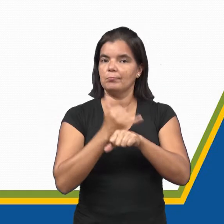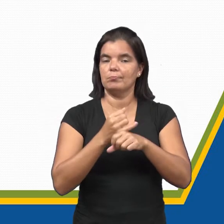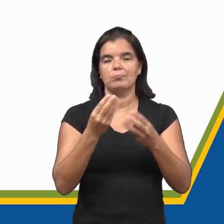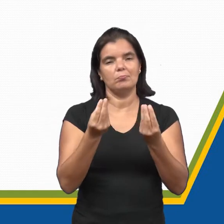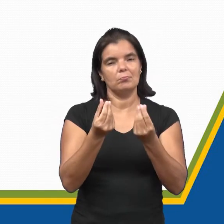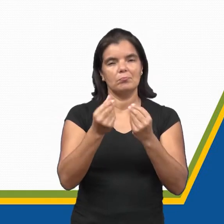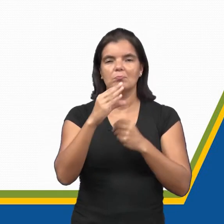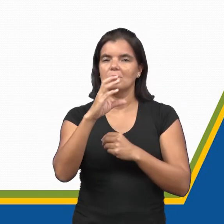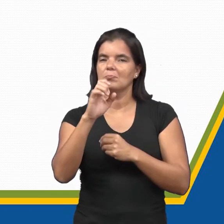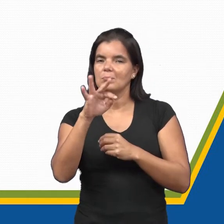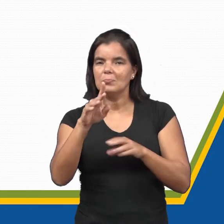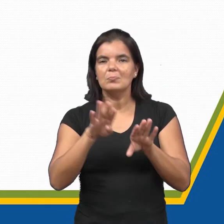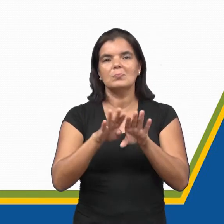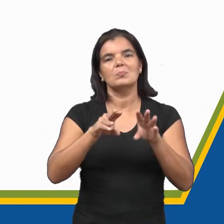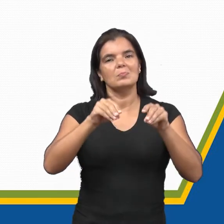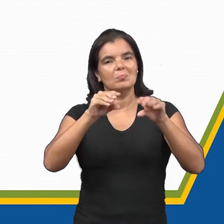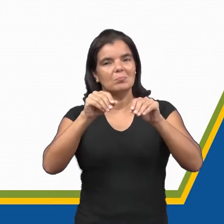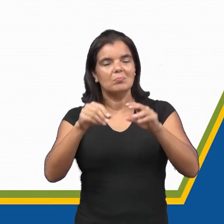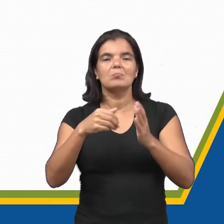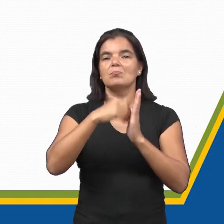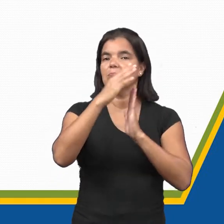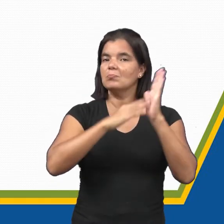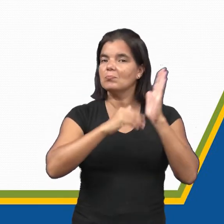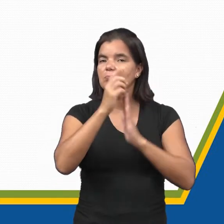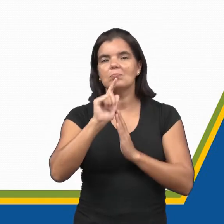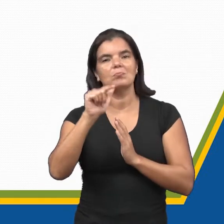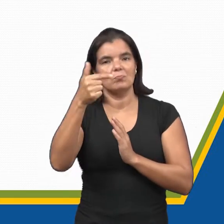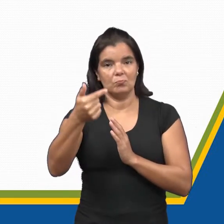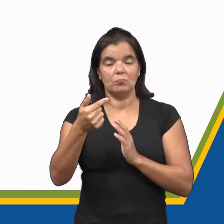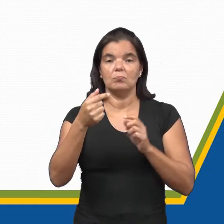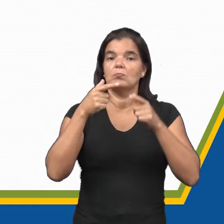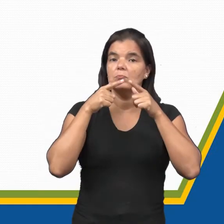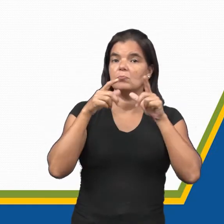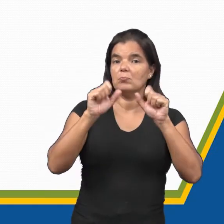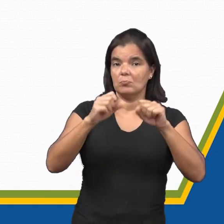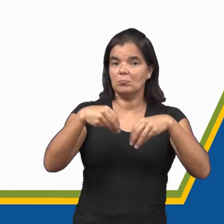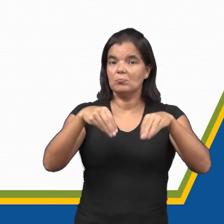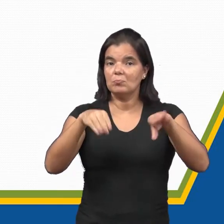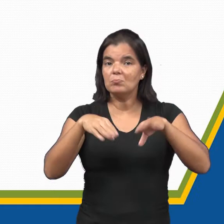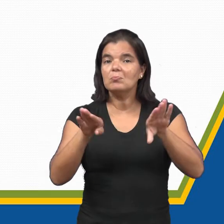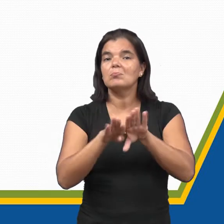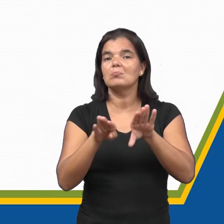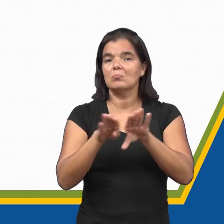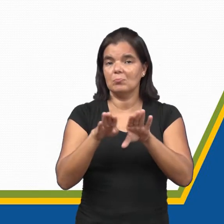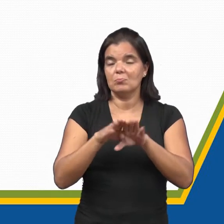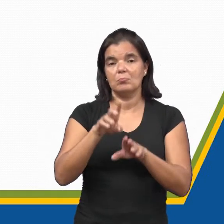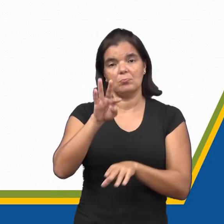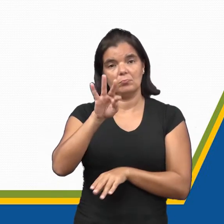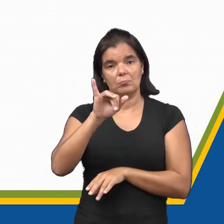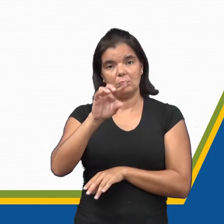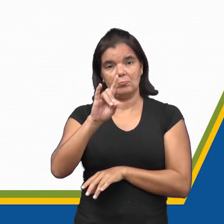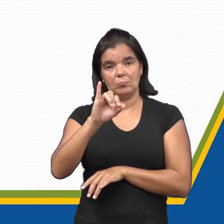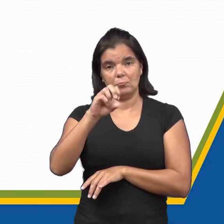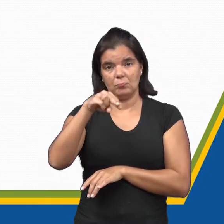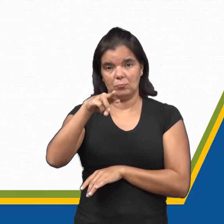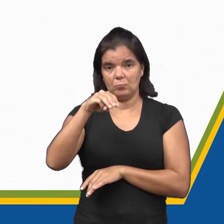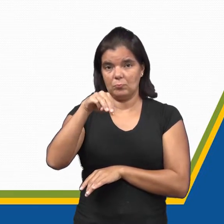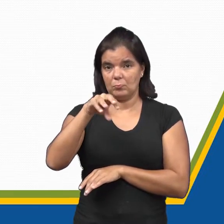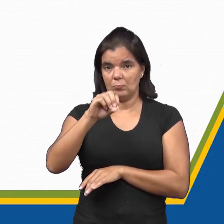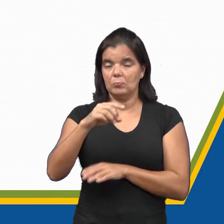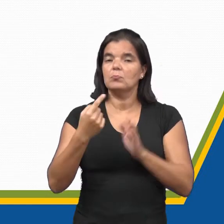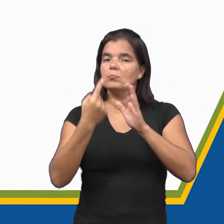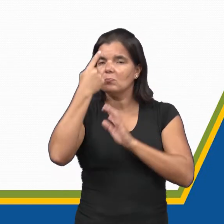cera, argila, tintas e etc. A linguagem plástica da arte tridimensional, criada